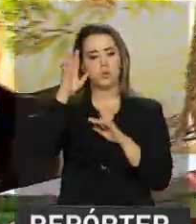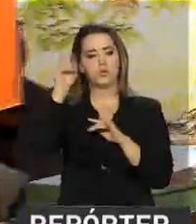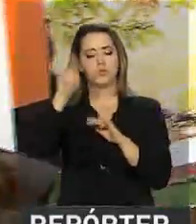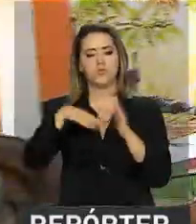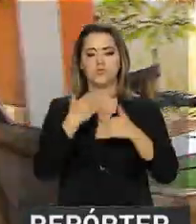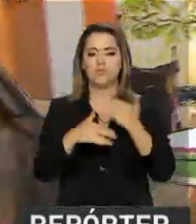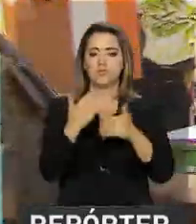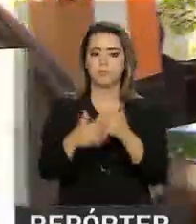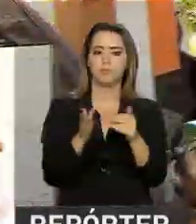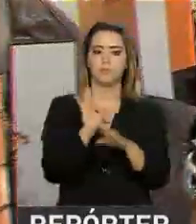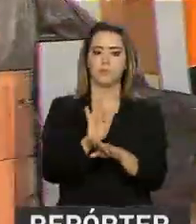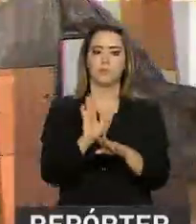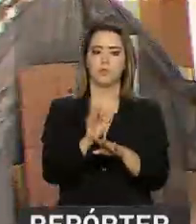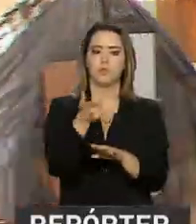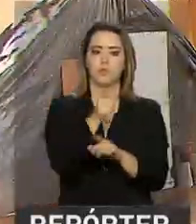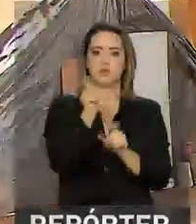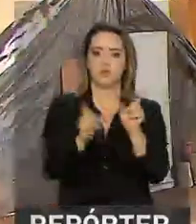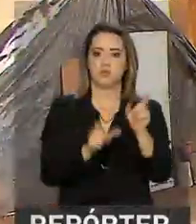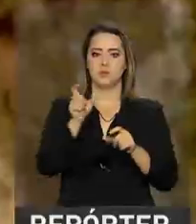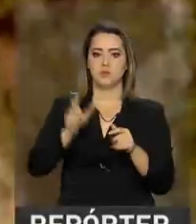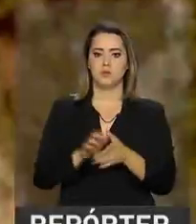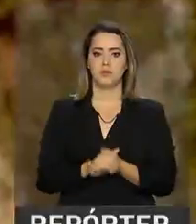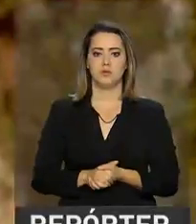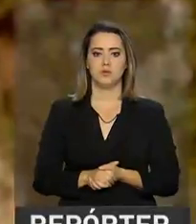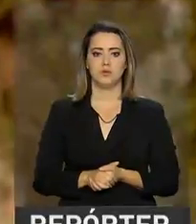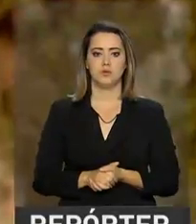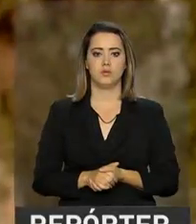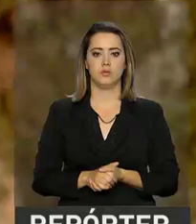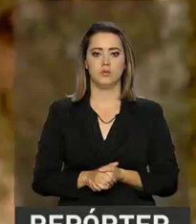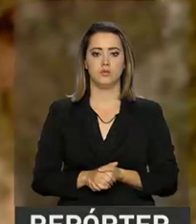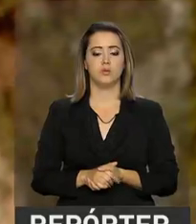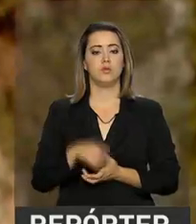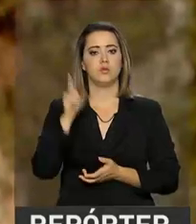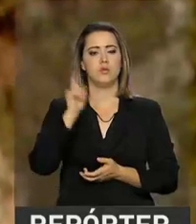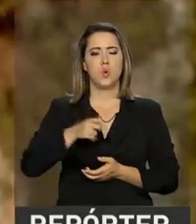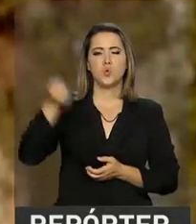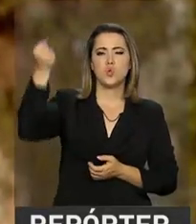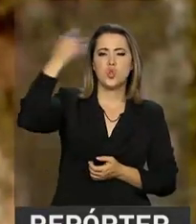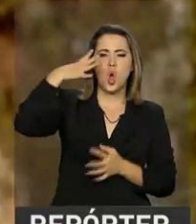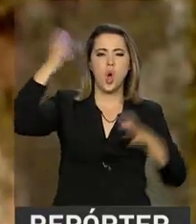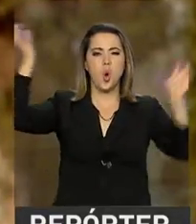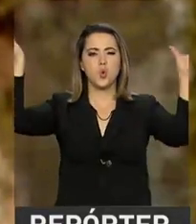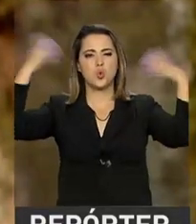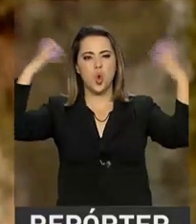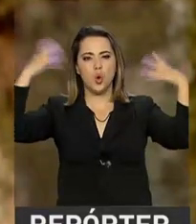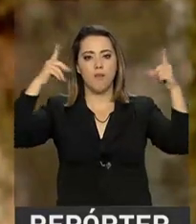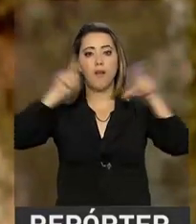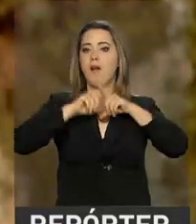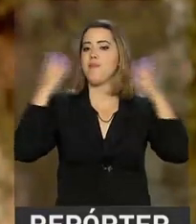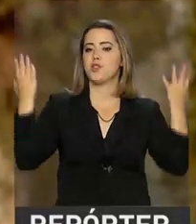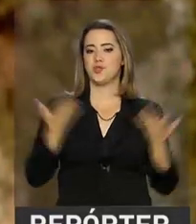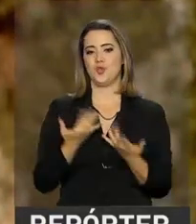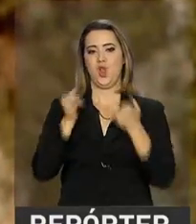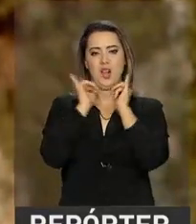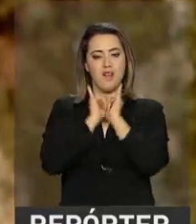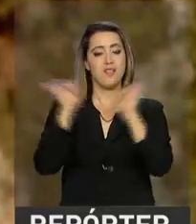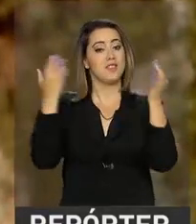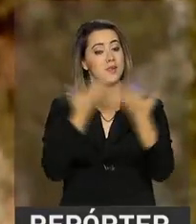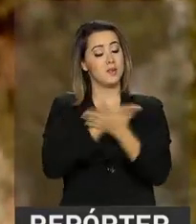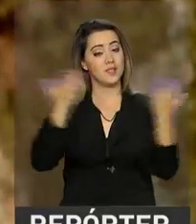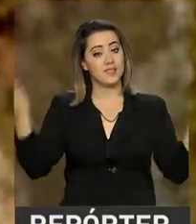é progredir e ajudar outras pessoas Foi muitas muito sol muita chuva mas hoje eu tô aqui para contar essa